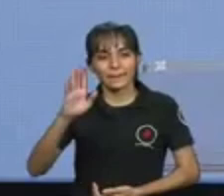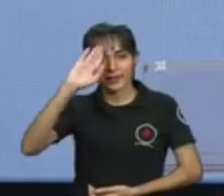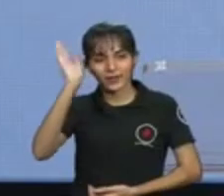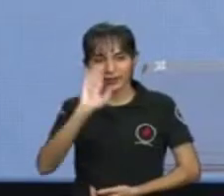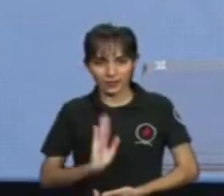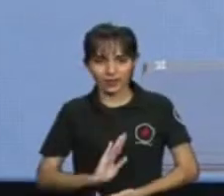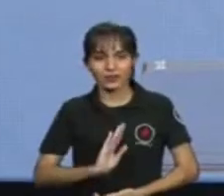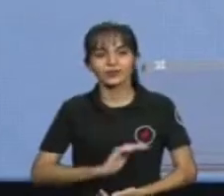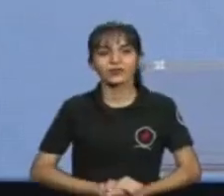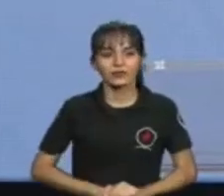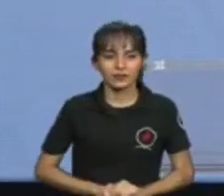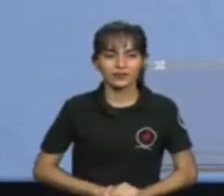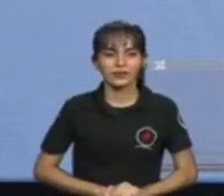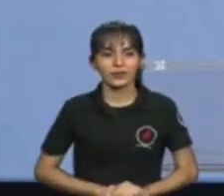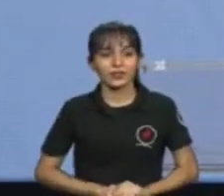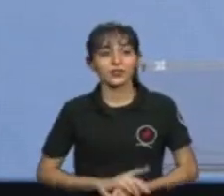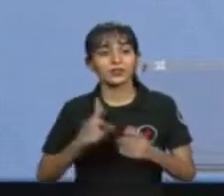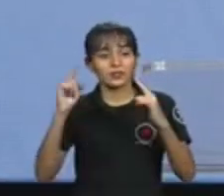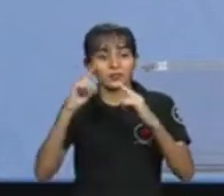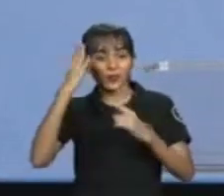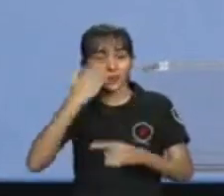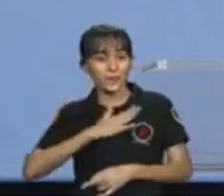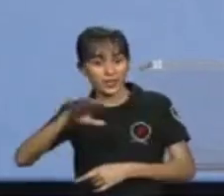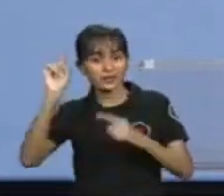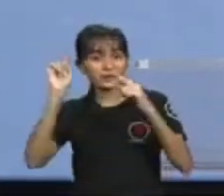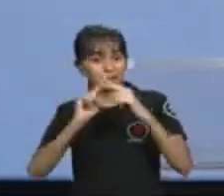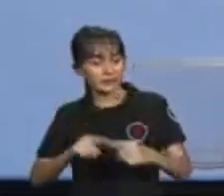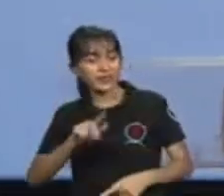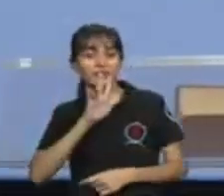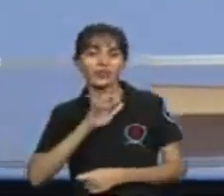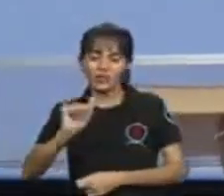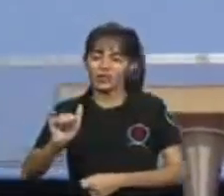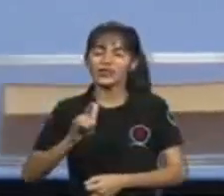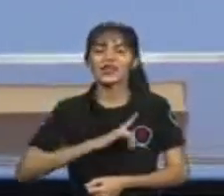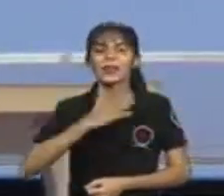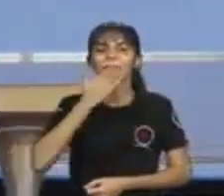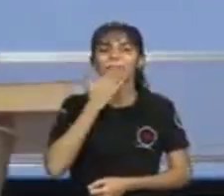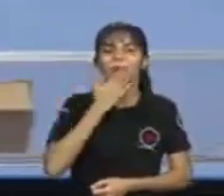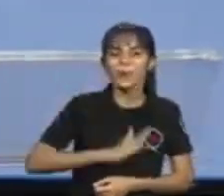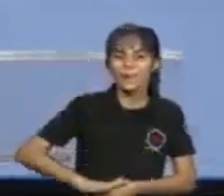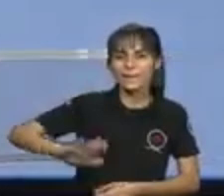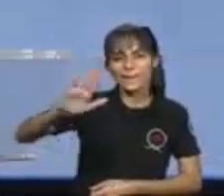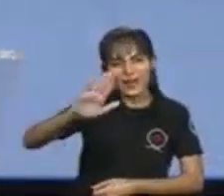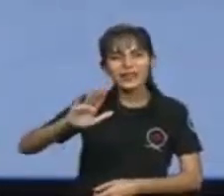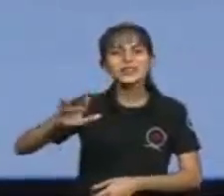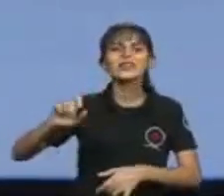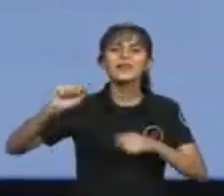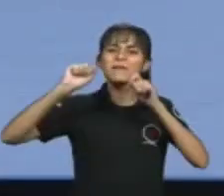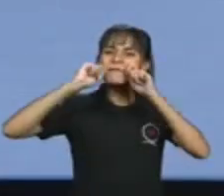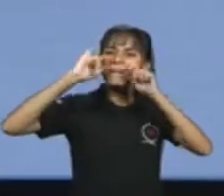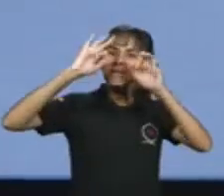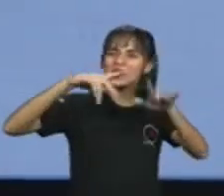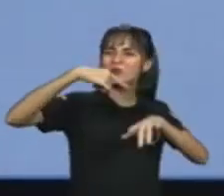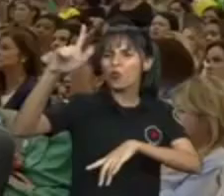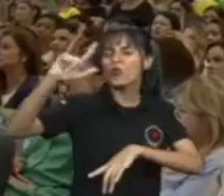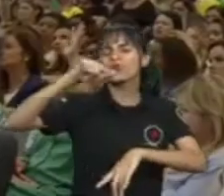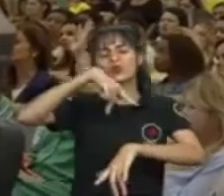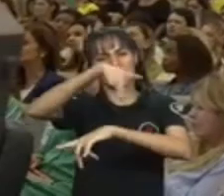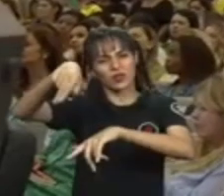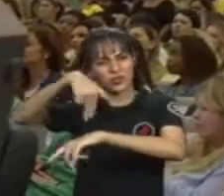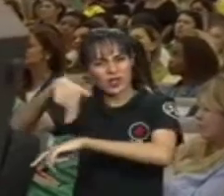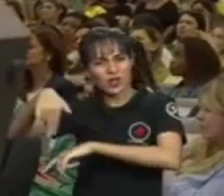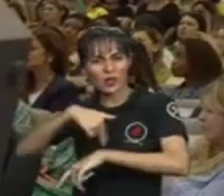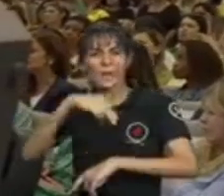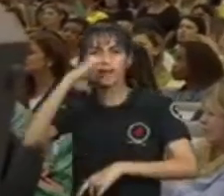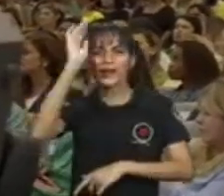tem promessas e elas vão se cumprir. Esse é um Brasil que tem promessa de ser celeiro de bênção para outras nações. Esse é um Brasil